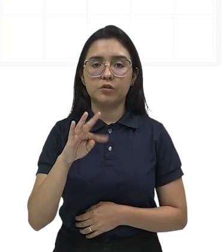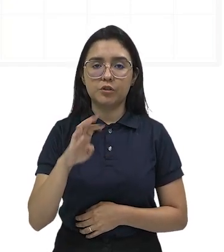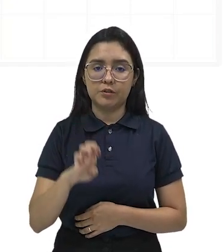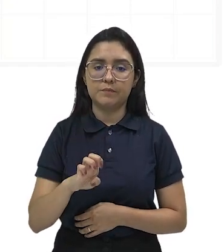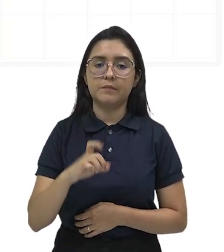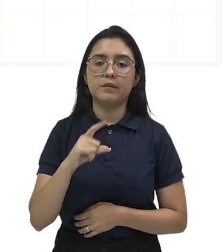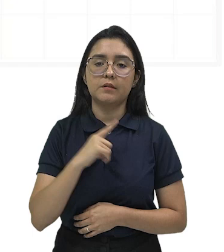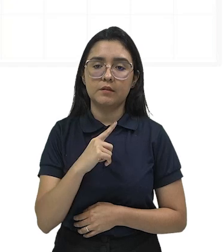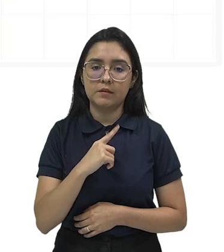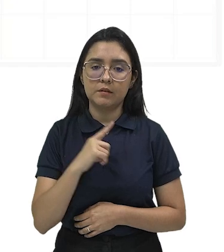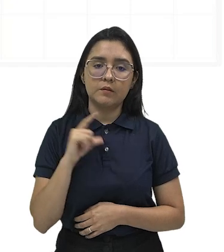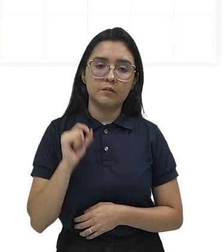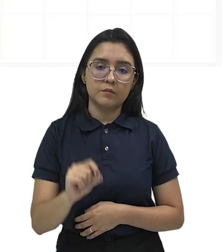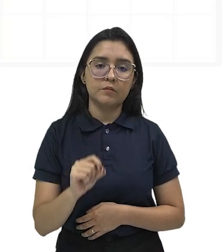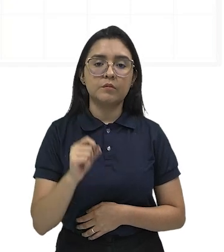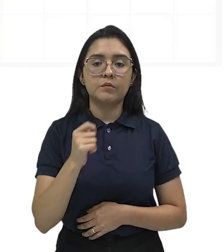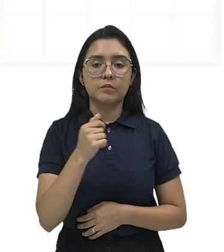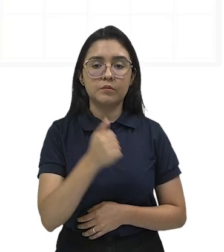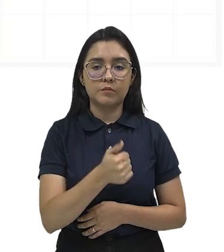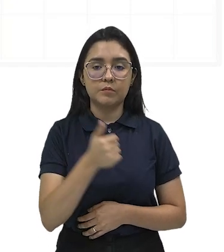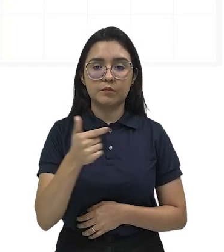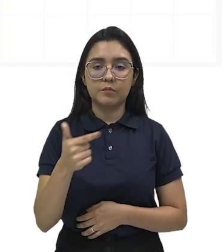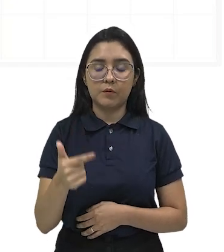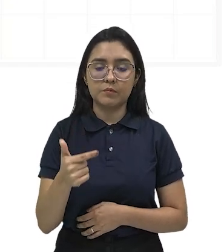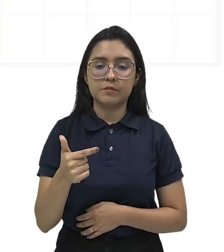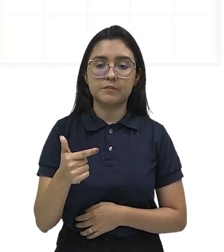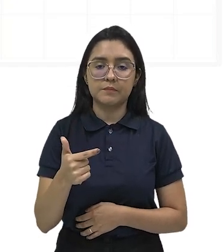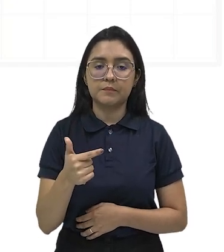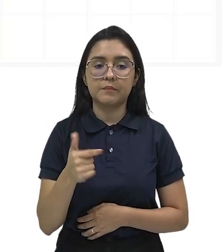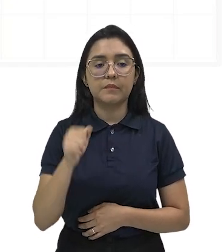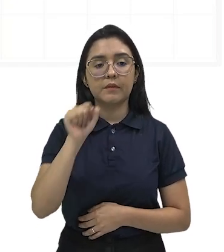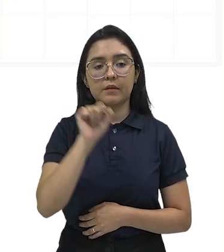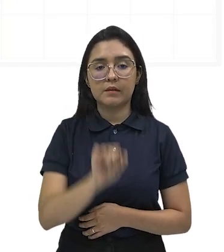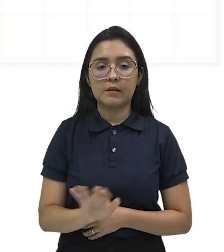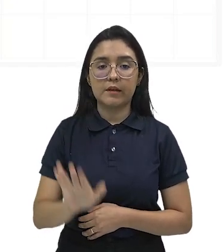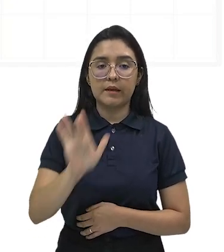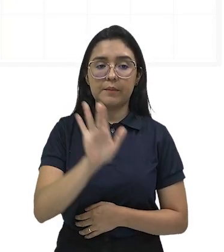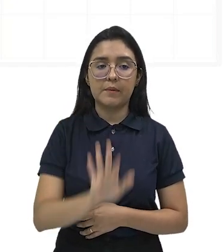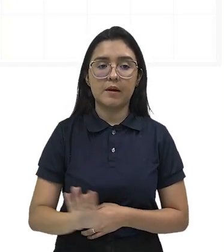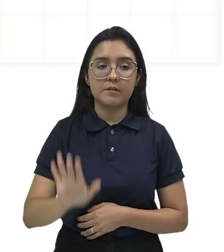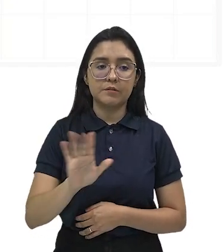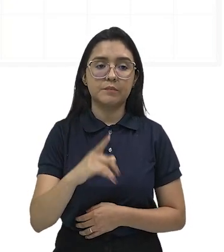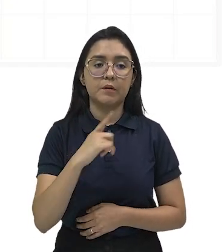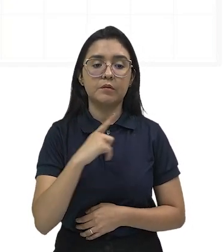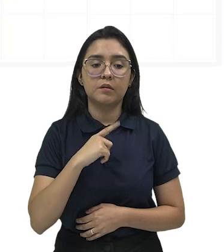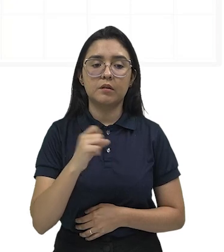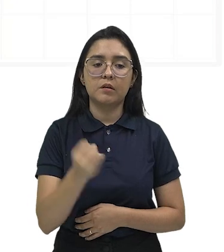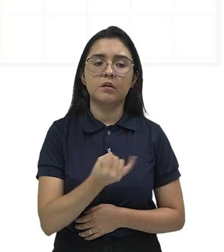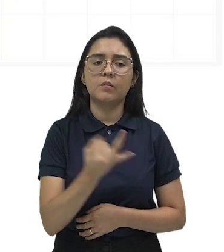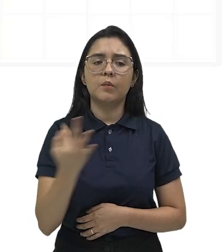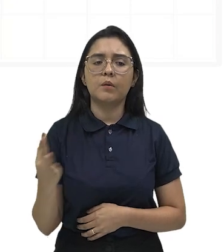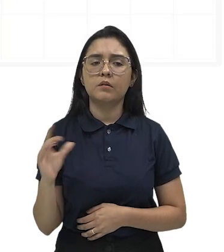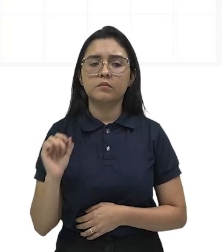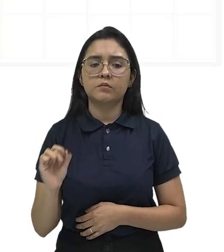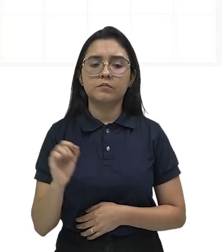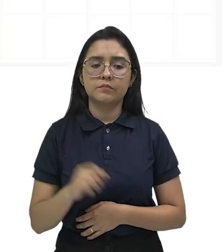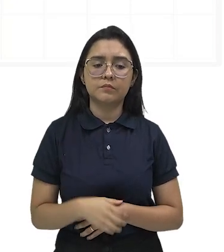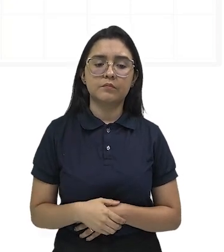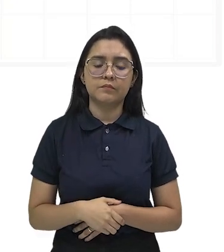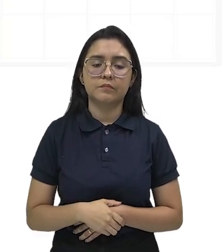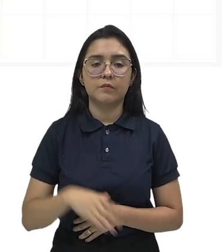fonte, eu tenho 12. E em relação à imagem, eu